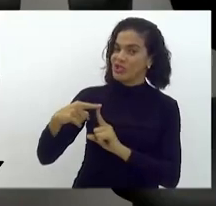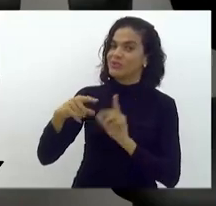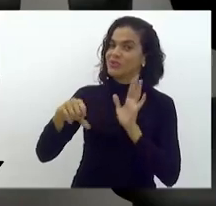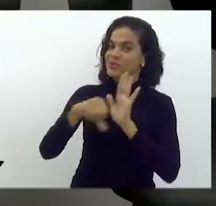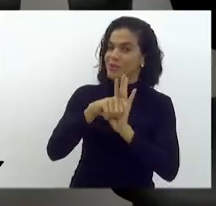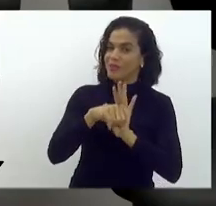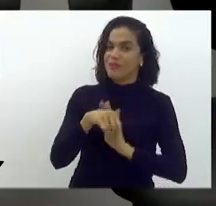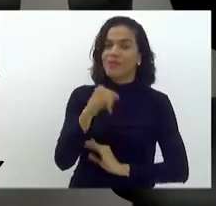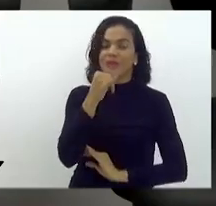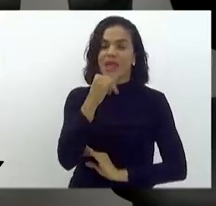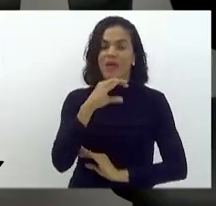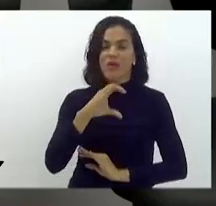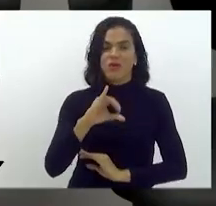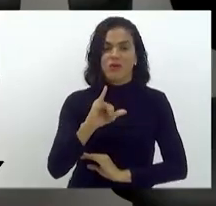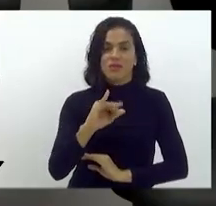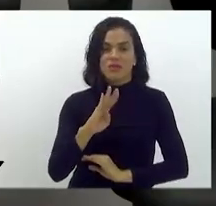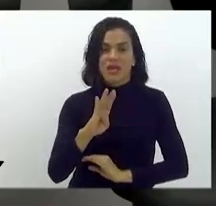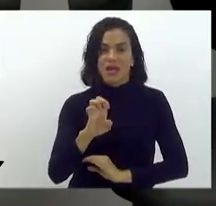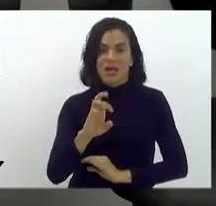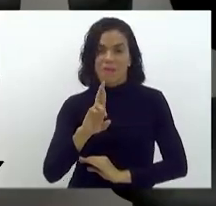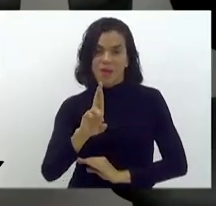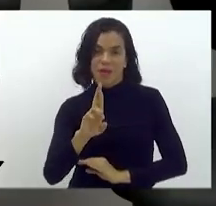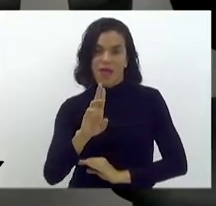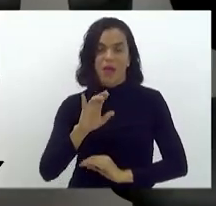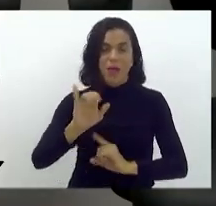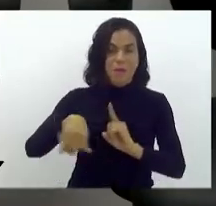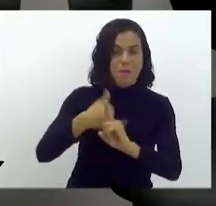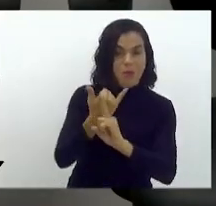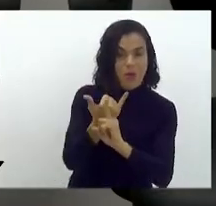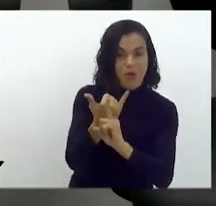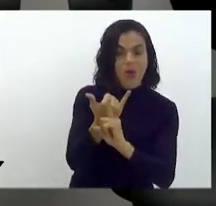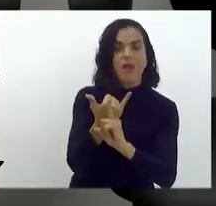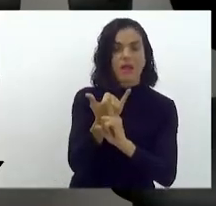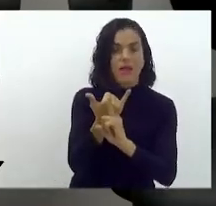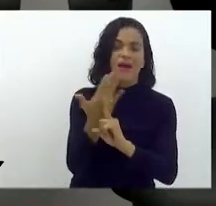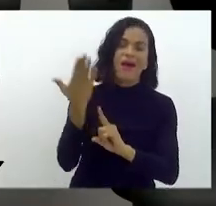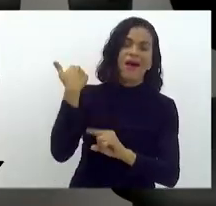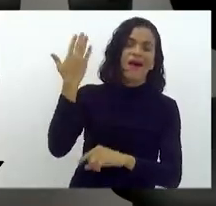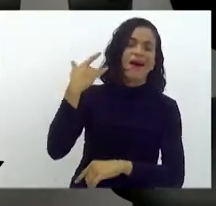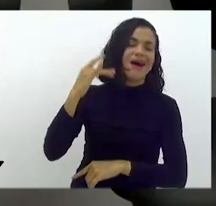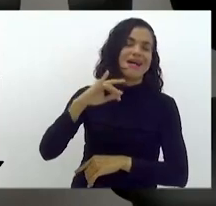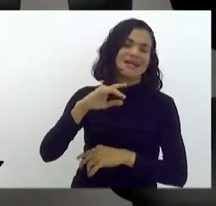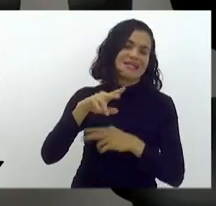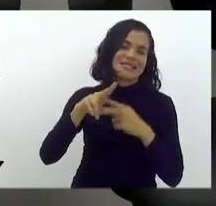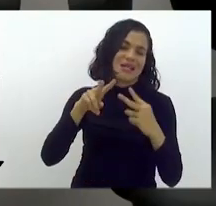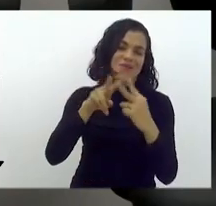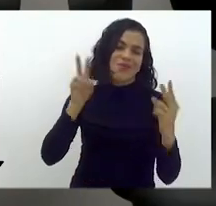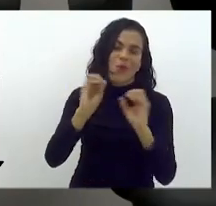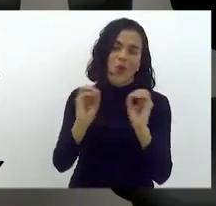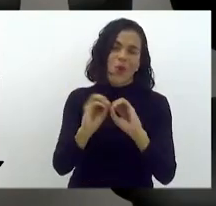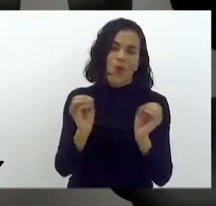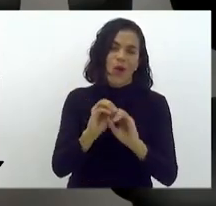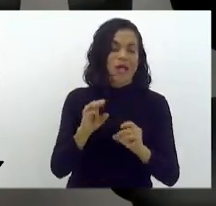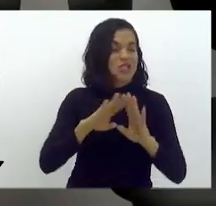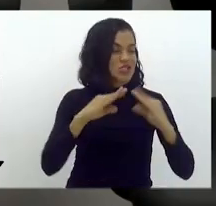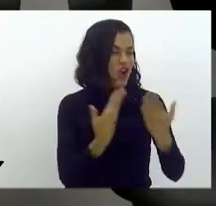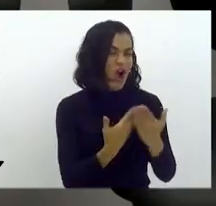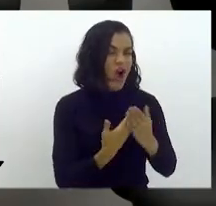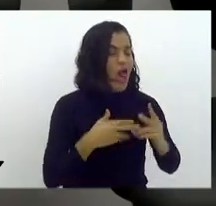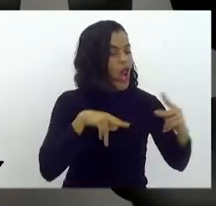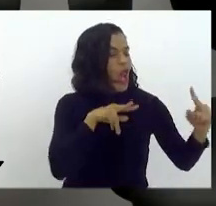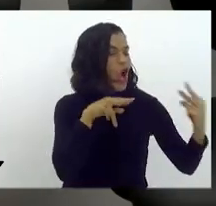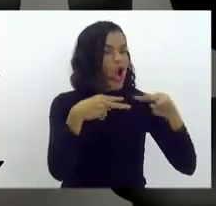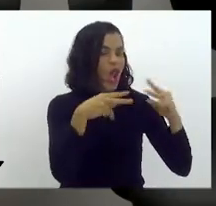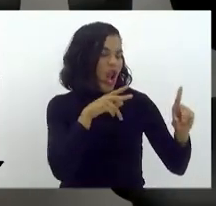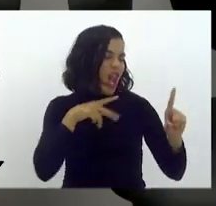temos aí o Cyber bullying né que antigamente quando não tínhamos internet era feito o nosso amiguinho na escola que era errado hoje em dia nós